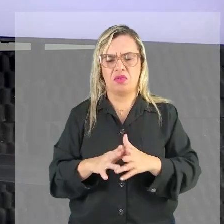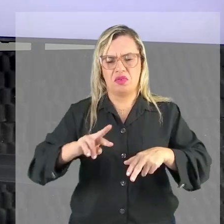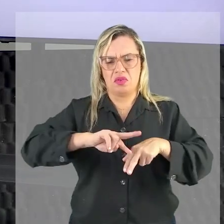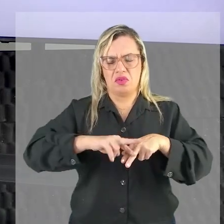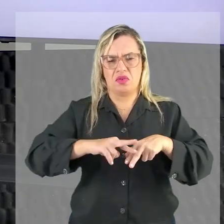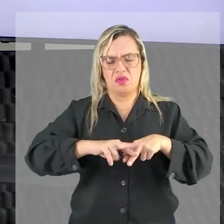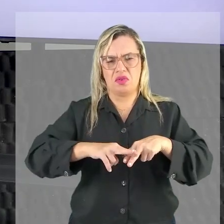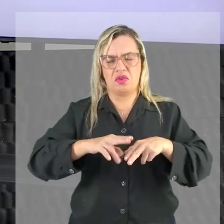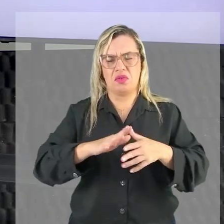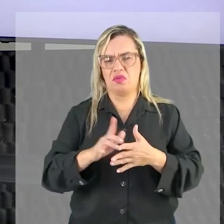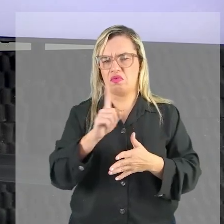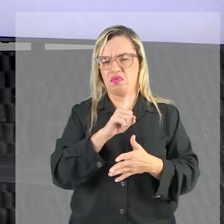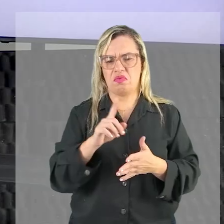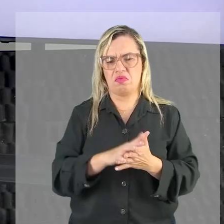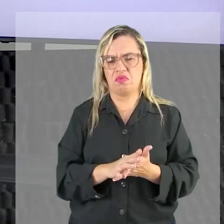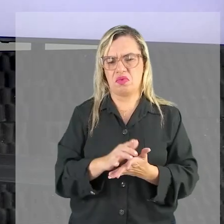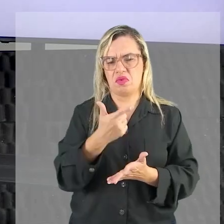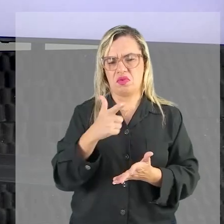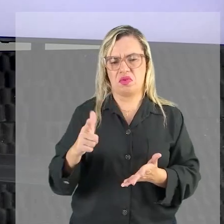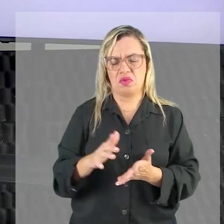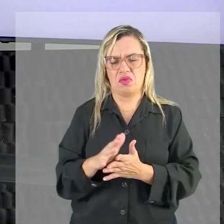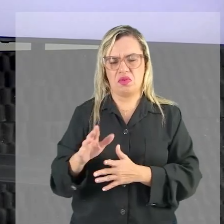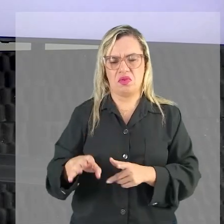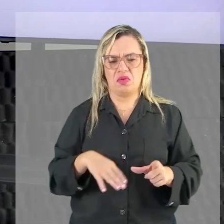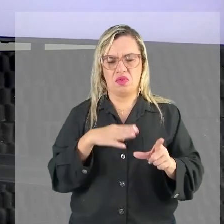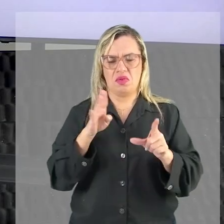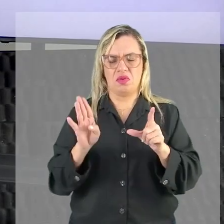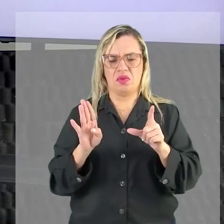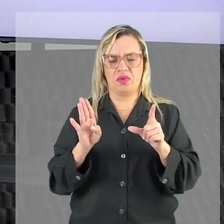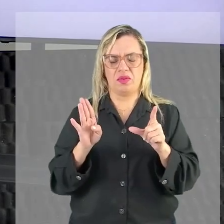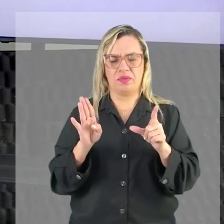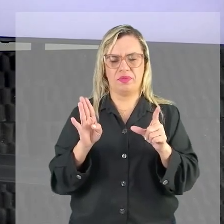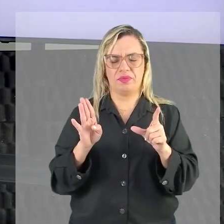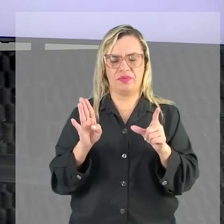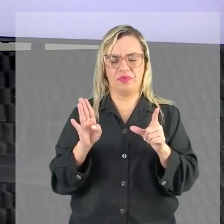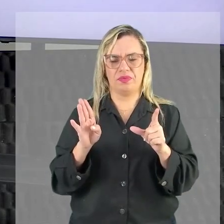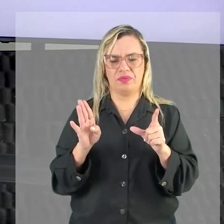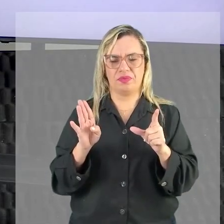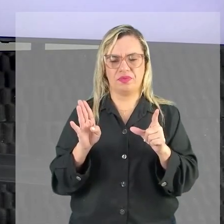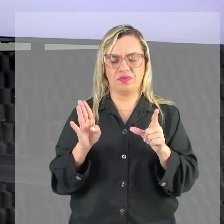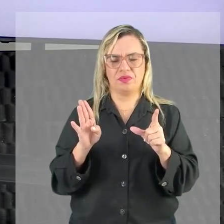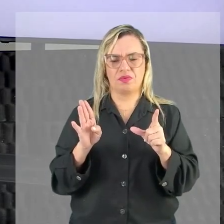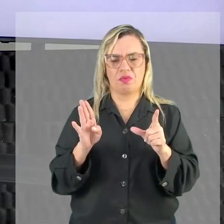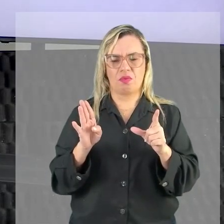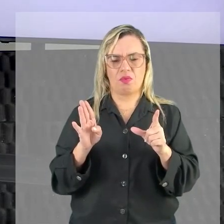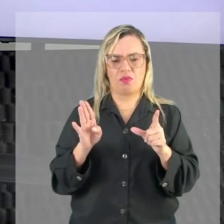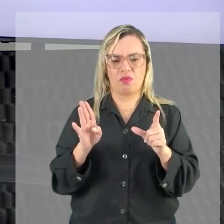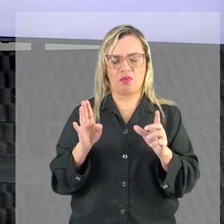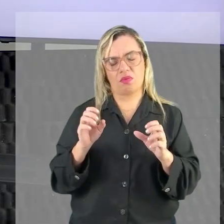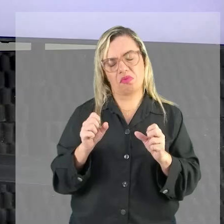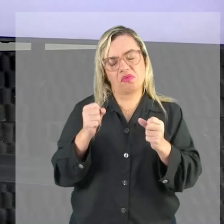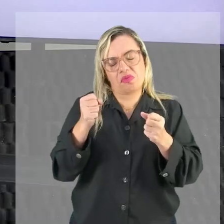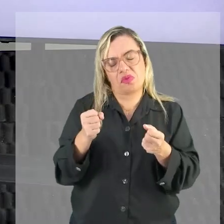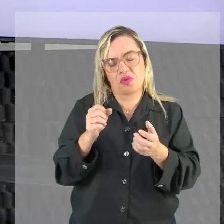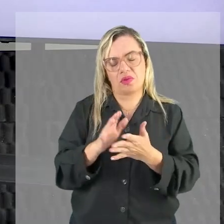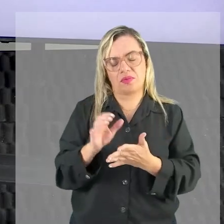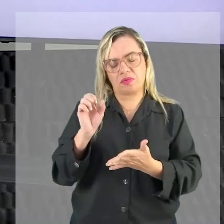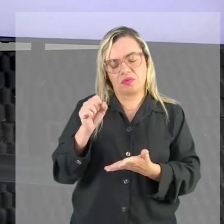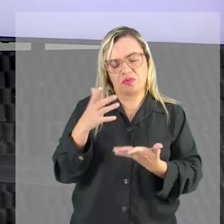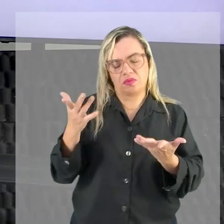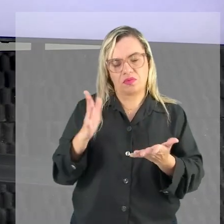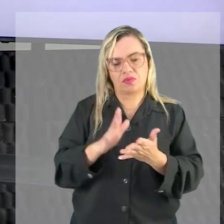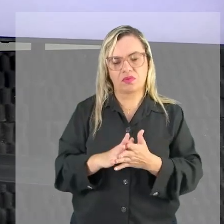essa correlação, tá bom? Então, a gente já descarta essa questão. Letra B, inexistência de políticas públicas, pode ser. Então,